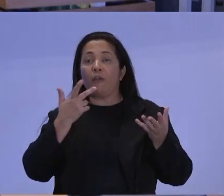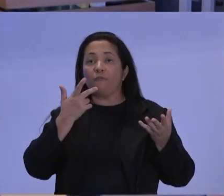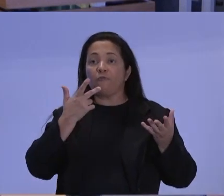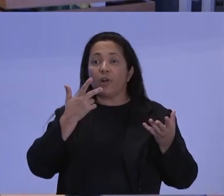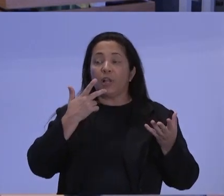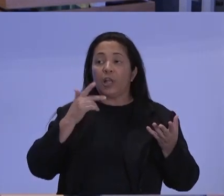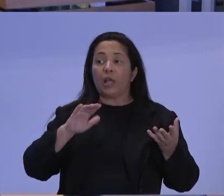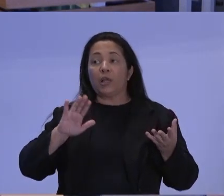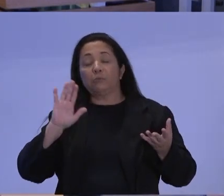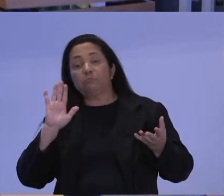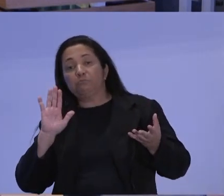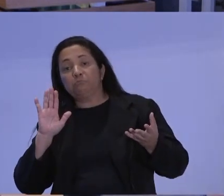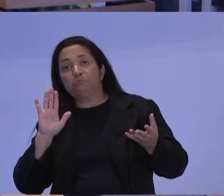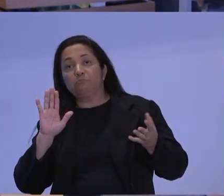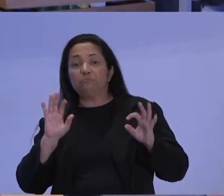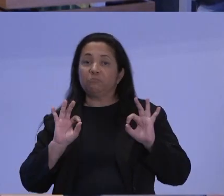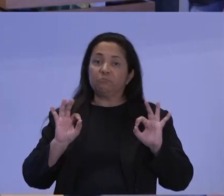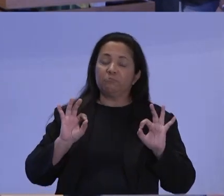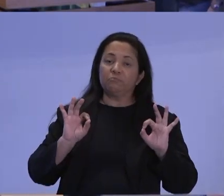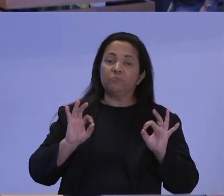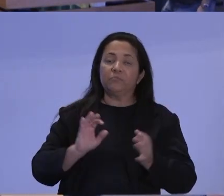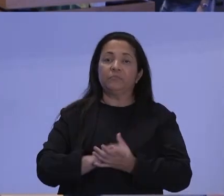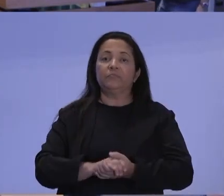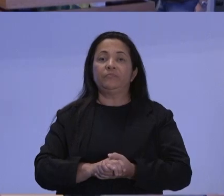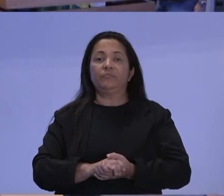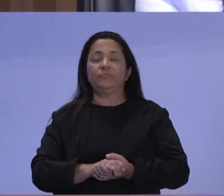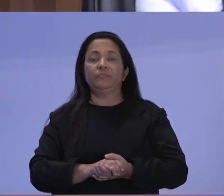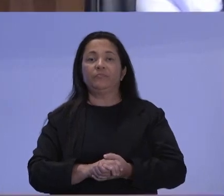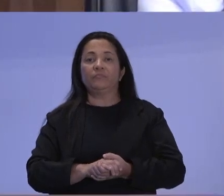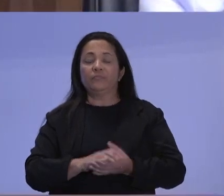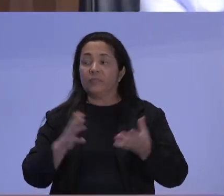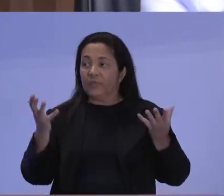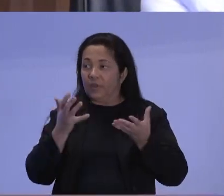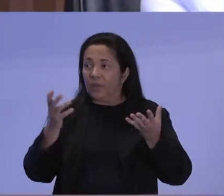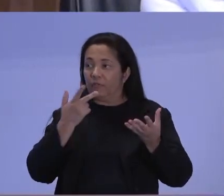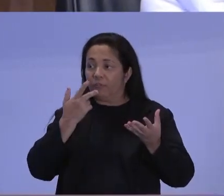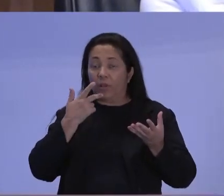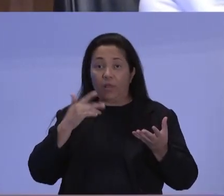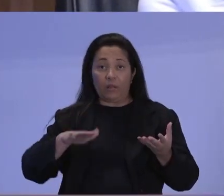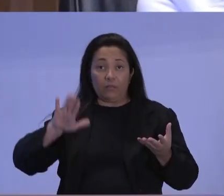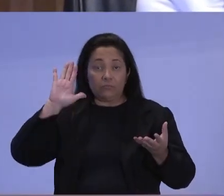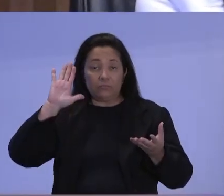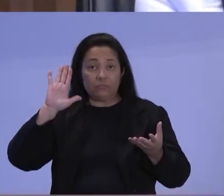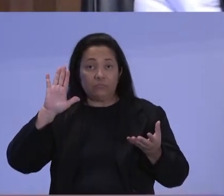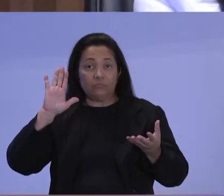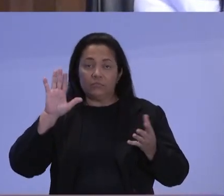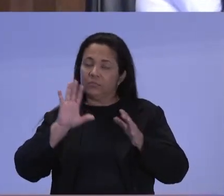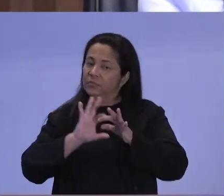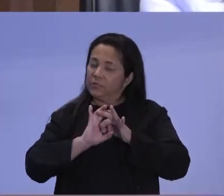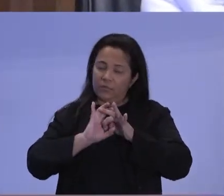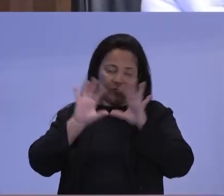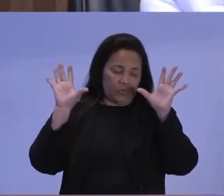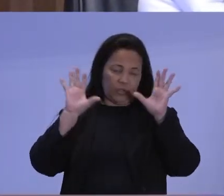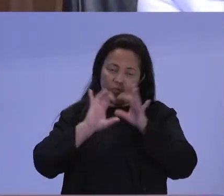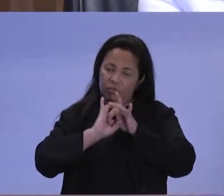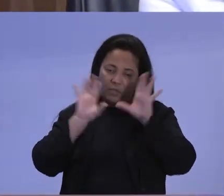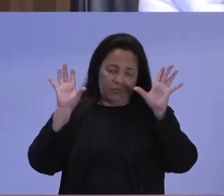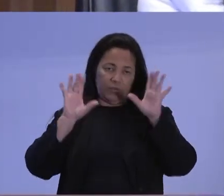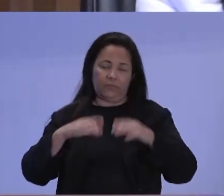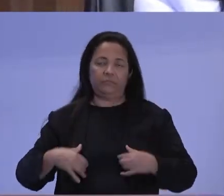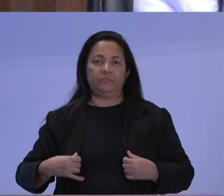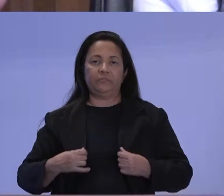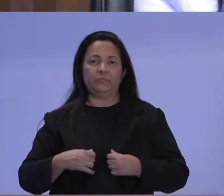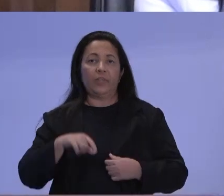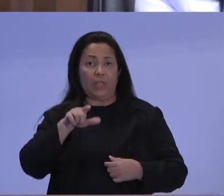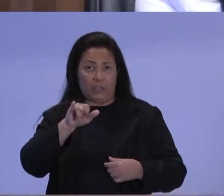na dúvida. Tá tranquilo? Querem falar? Não? Fiquem à vontade, gente, para